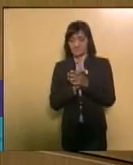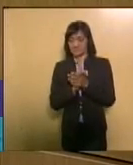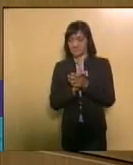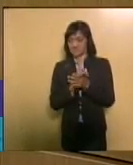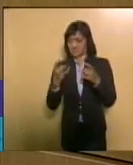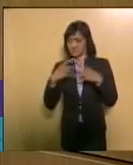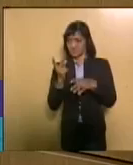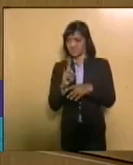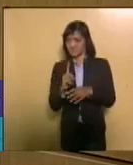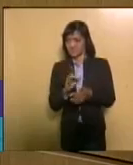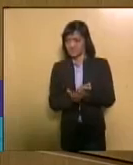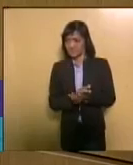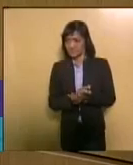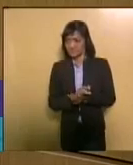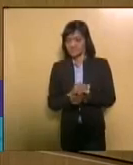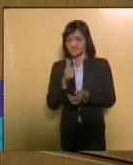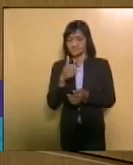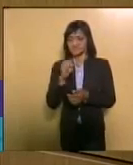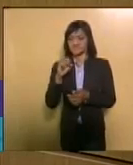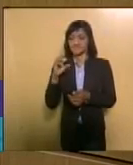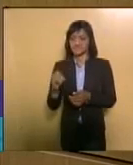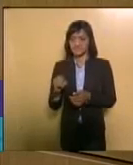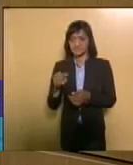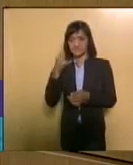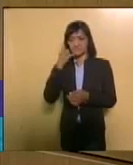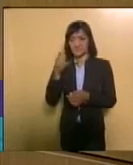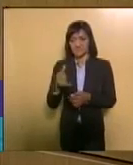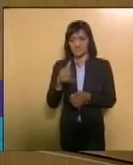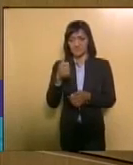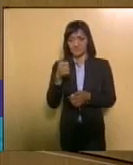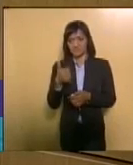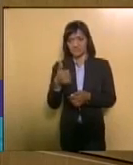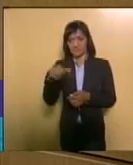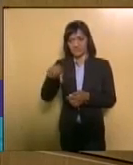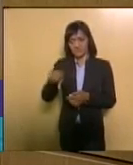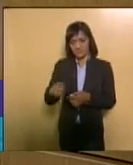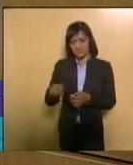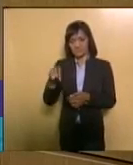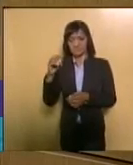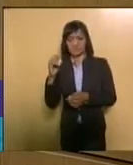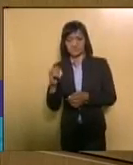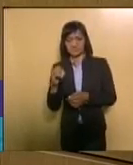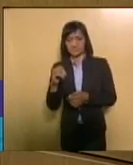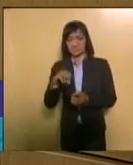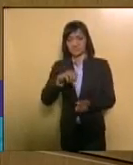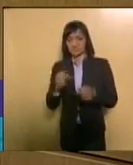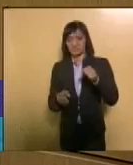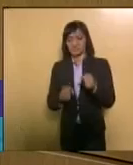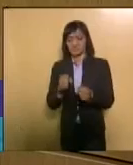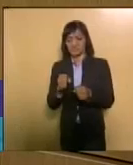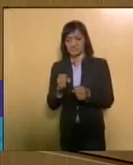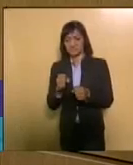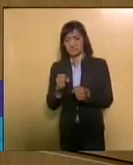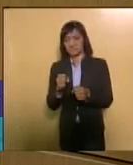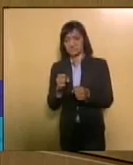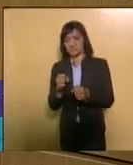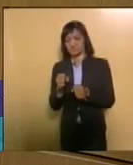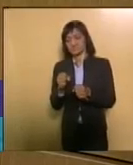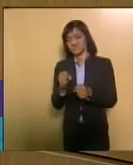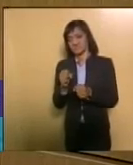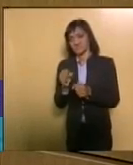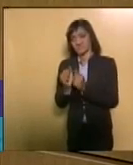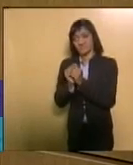deixa do0 foi Liga pro no zer que uma viatura te acompanha na saída da sua casa para garantir que você não vai ser